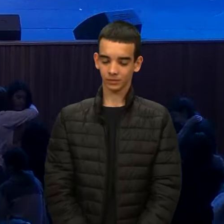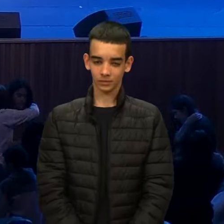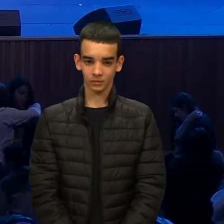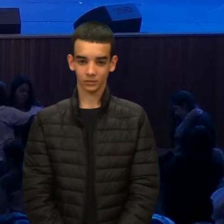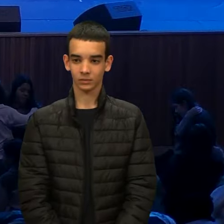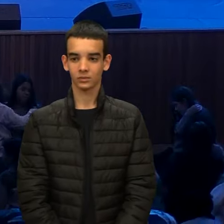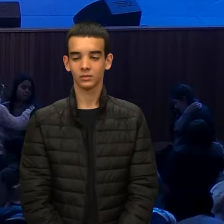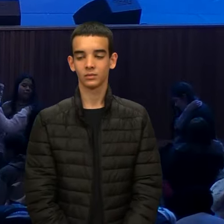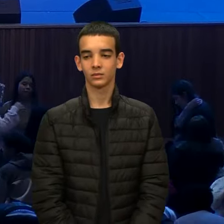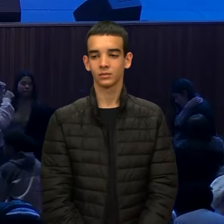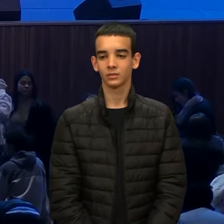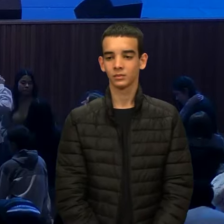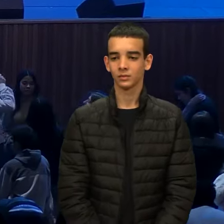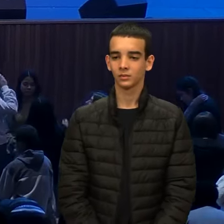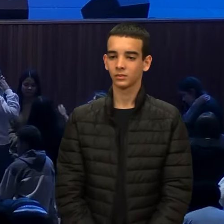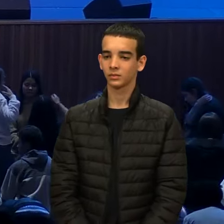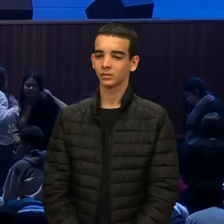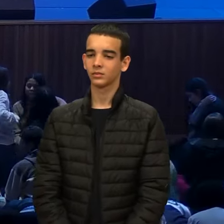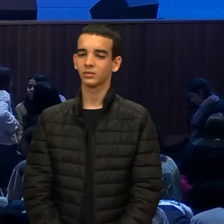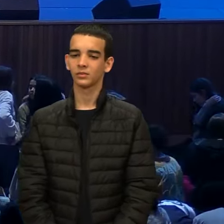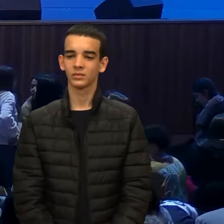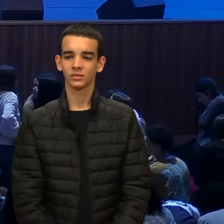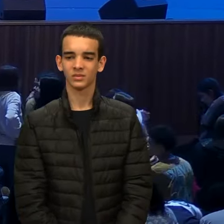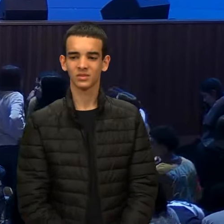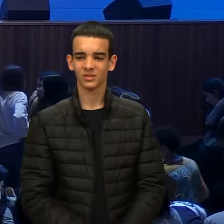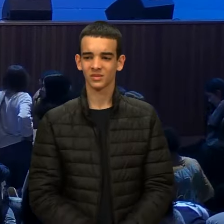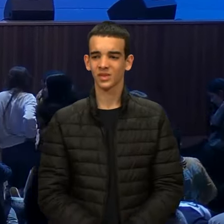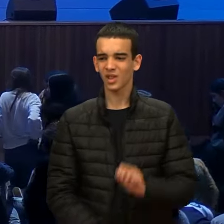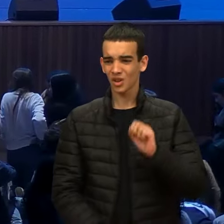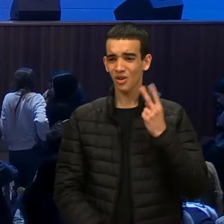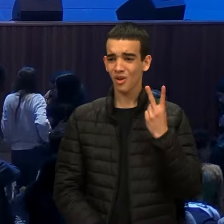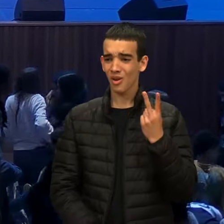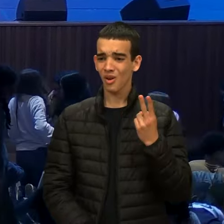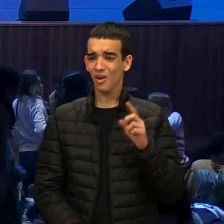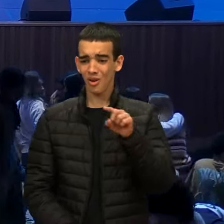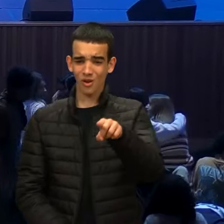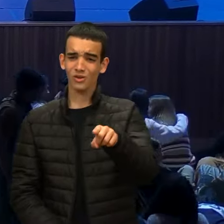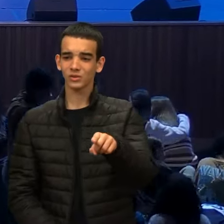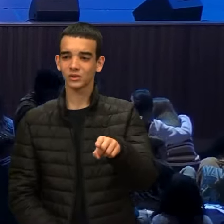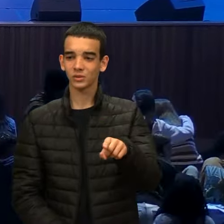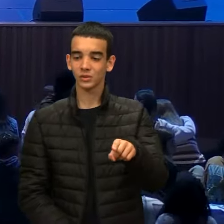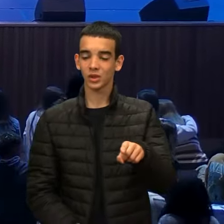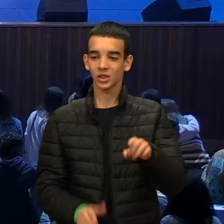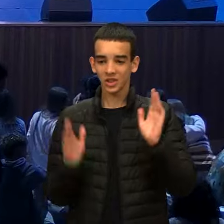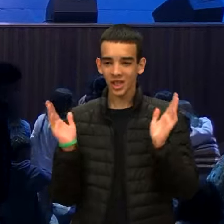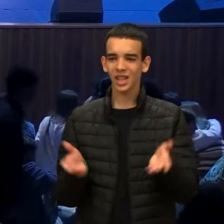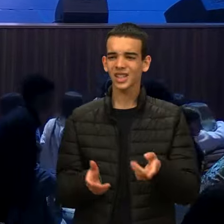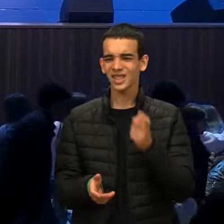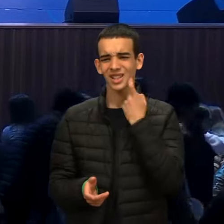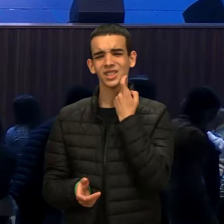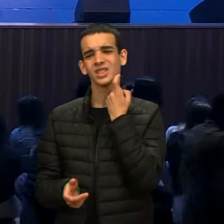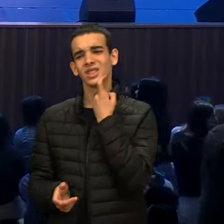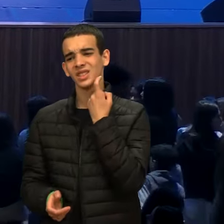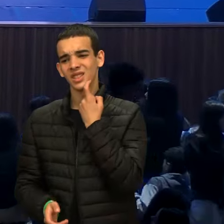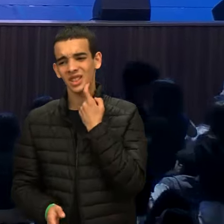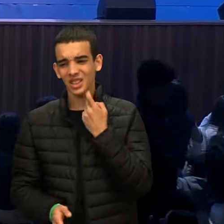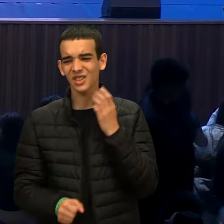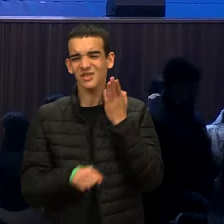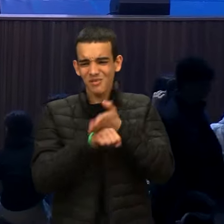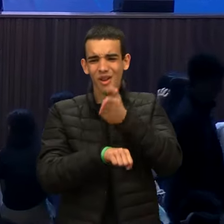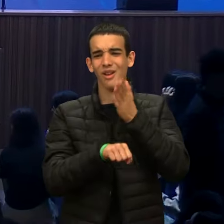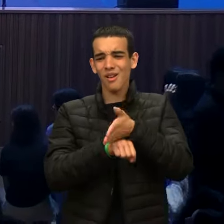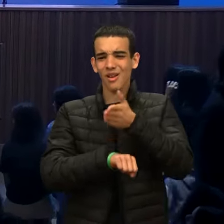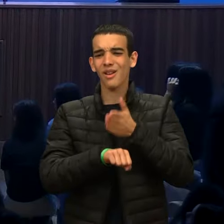Ou talvez você que já está aqui há tanto tempo. Você que já vem aqui toda sexta-feira. Mas hoje você